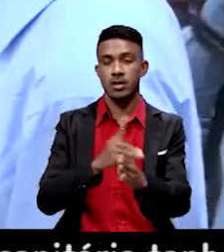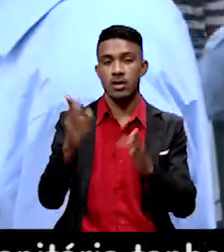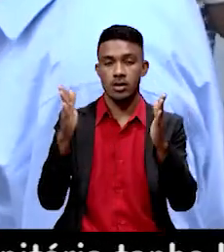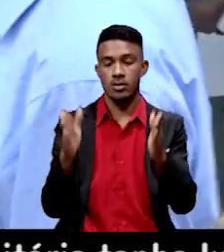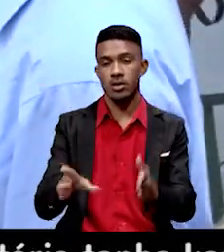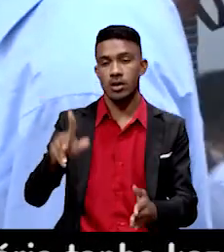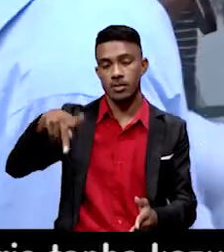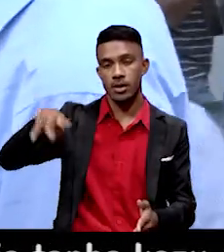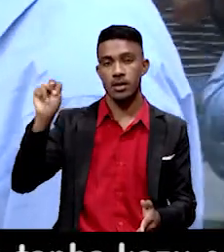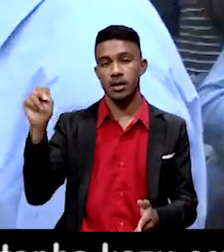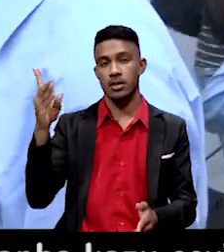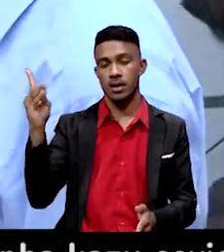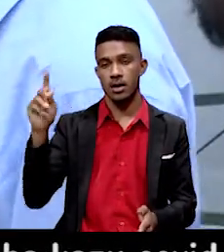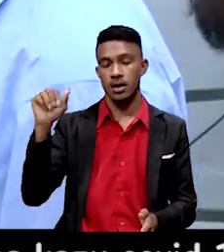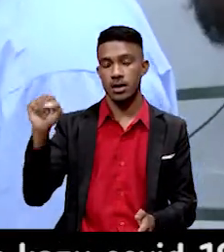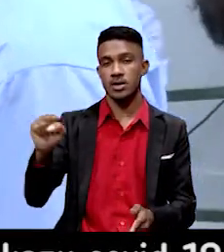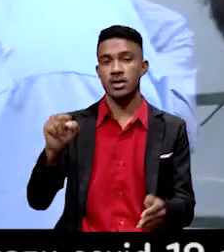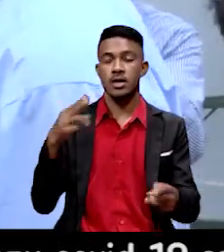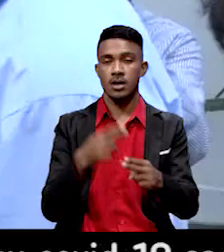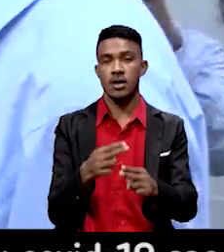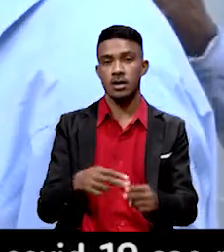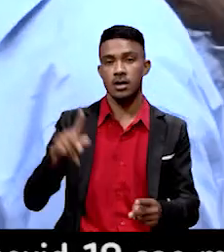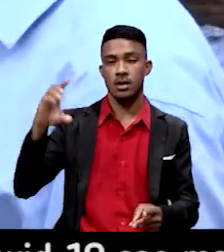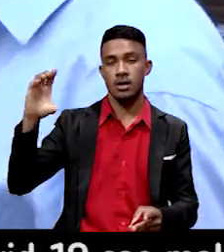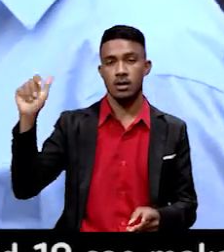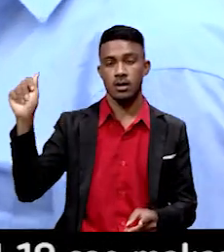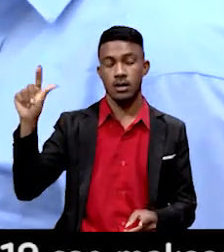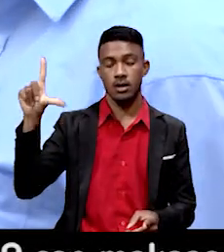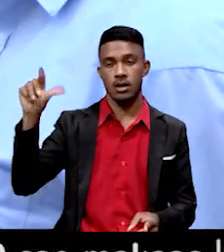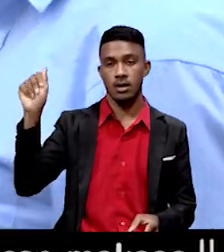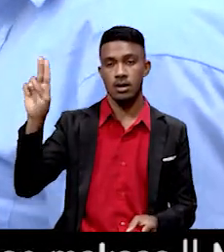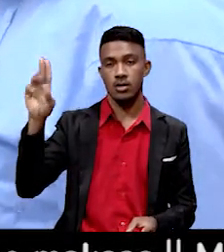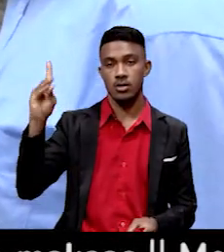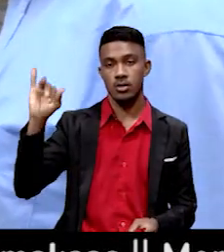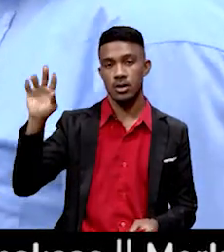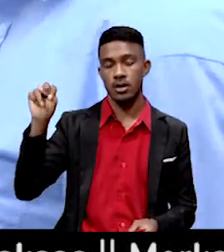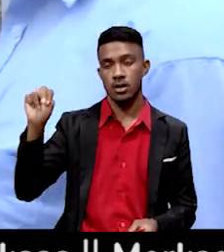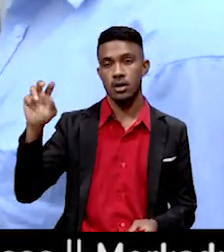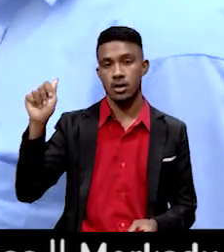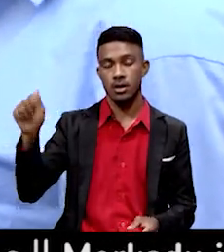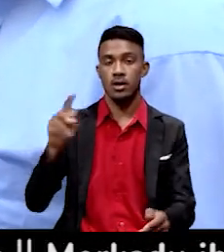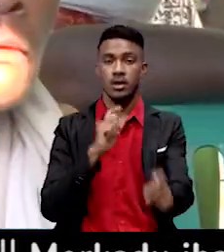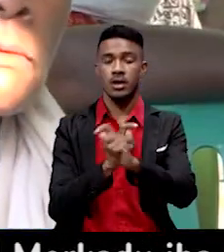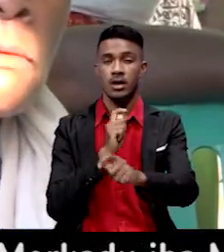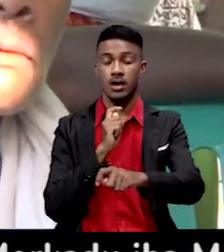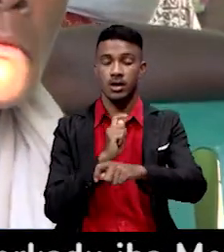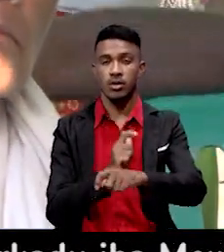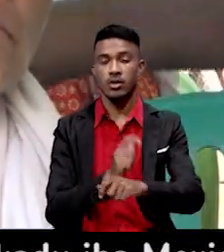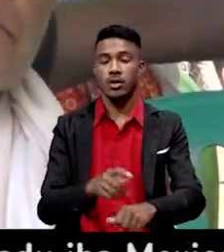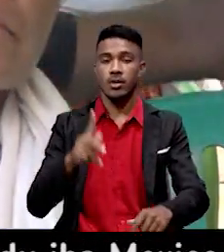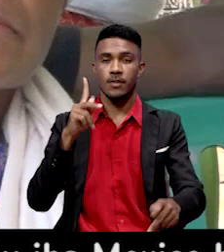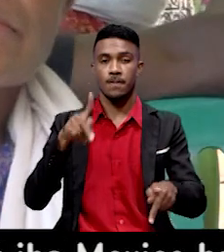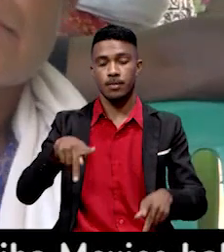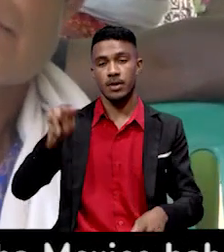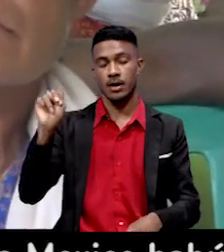Claudina Pinto Haktuir, Ministério Administração Estatal, Lihusi Secretariado Técnico PNDS, entrega o Macbeat Like ba